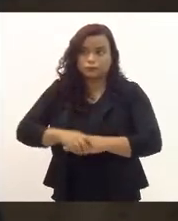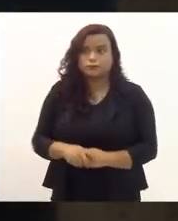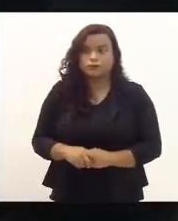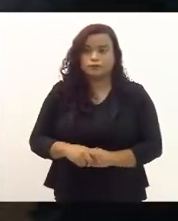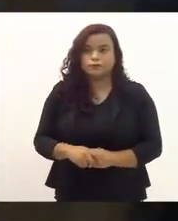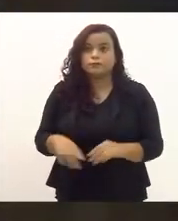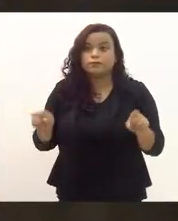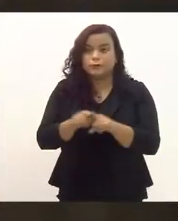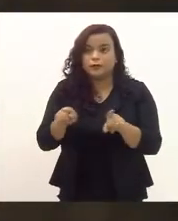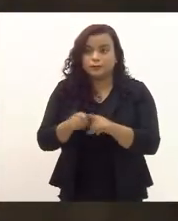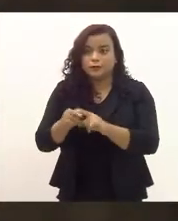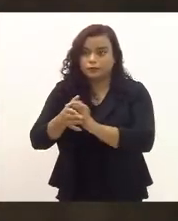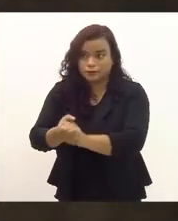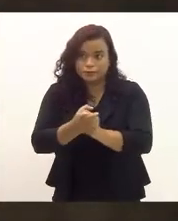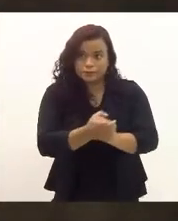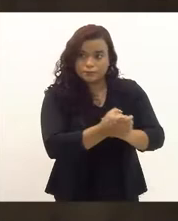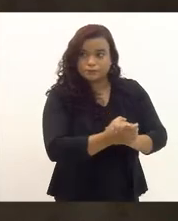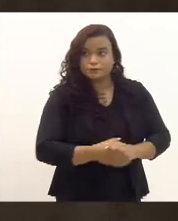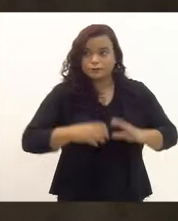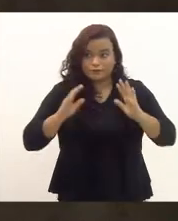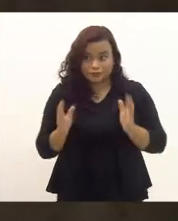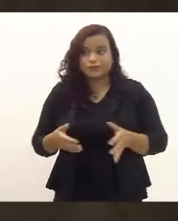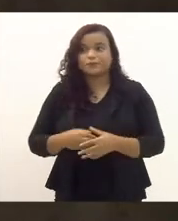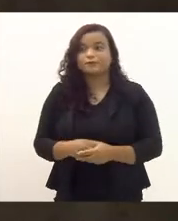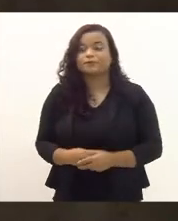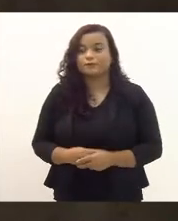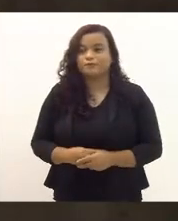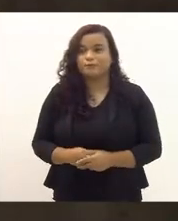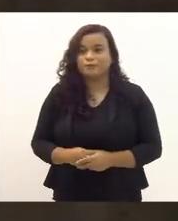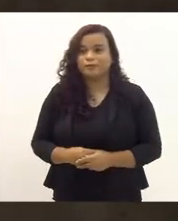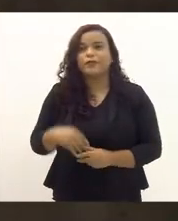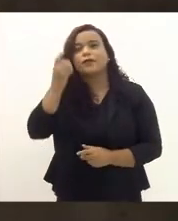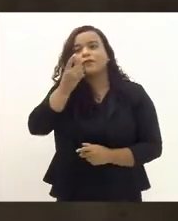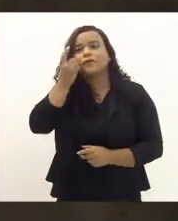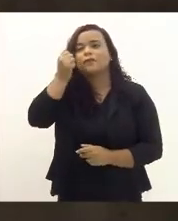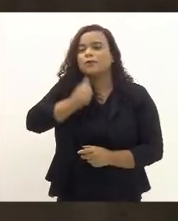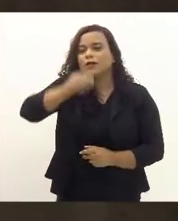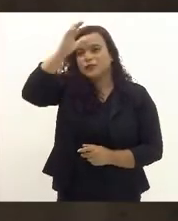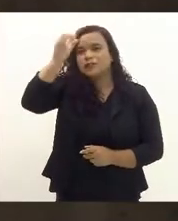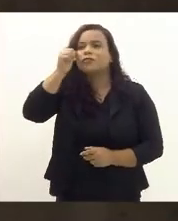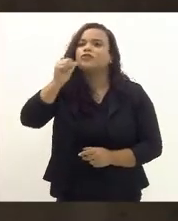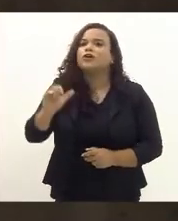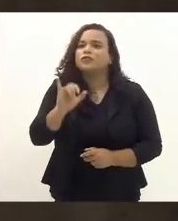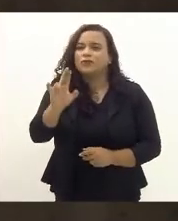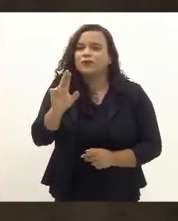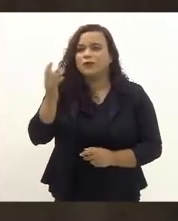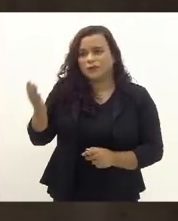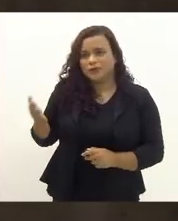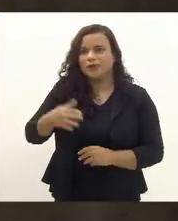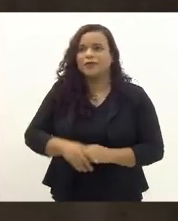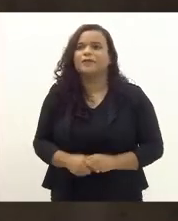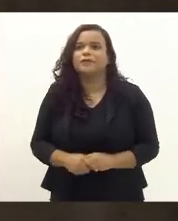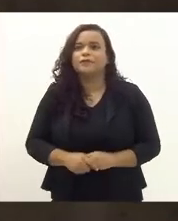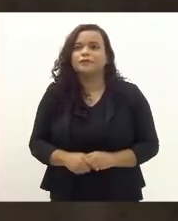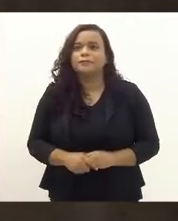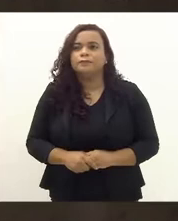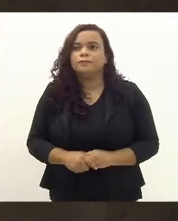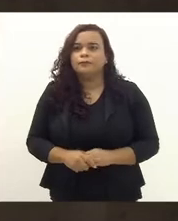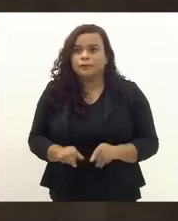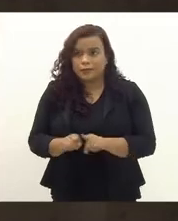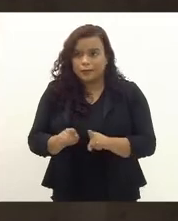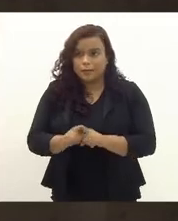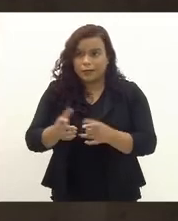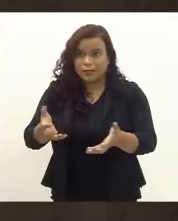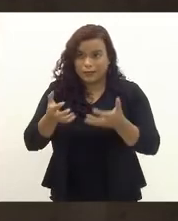eu já comprimentei aquele seu presidente e a deputada tia Ju Ju bom e